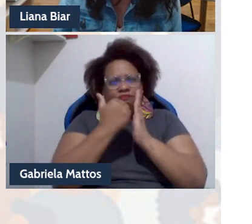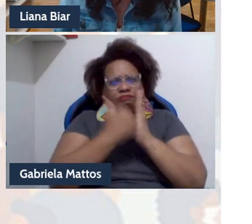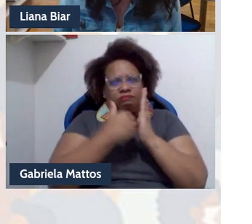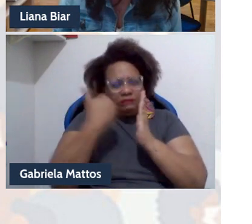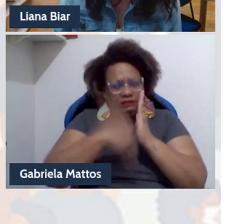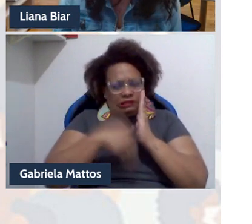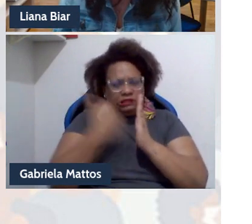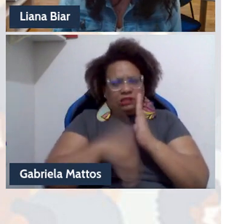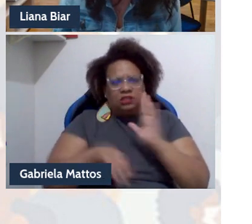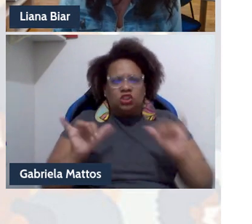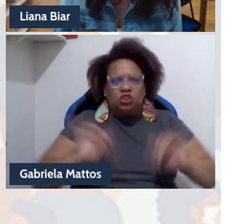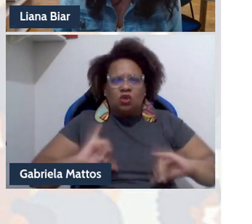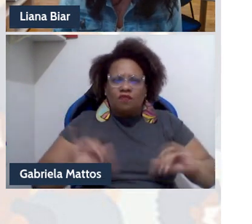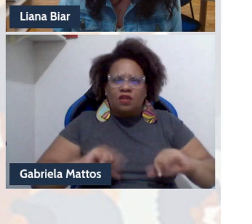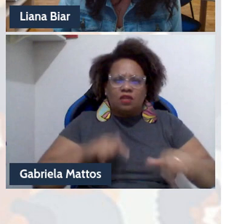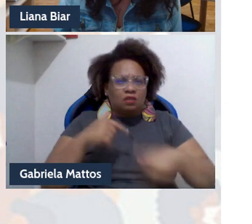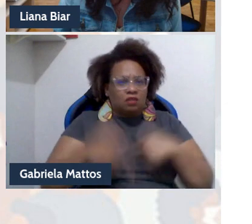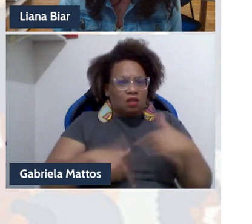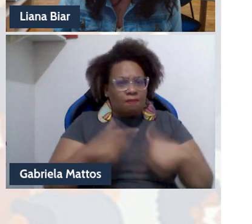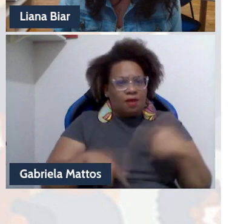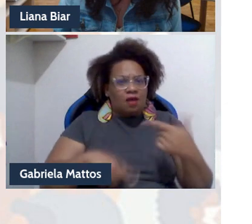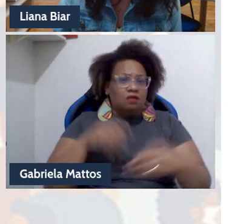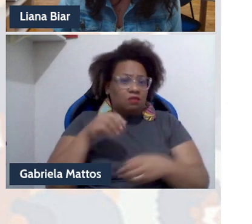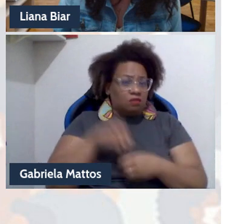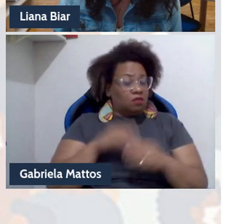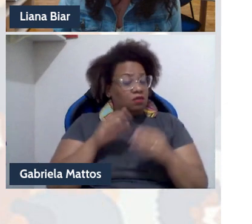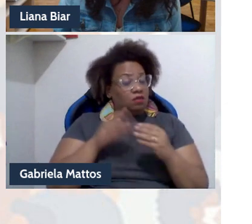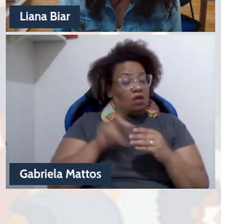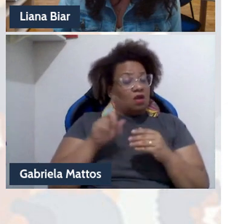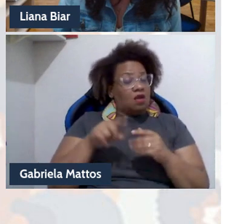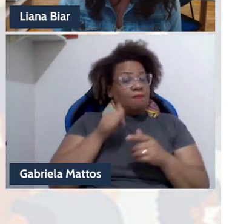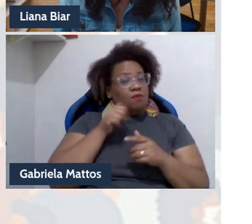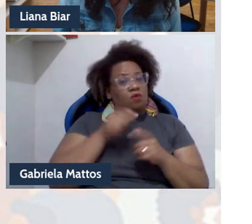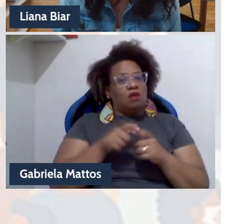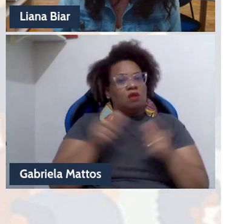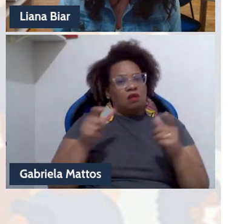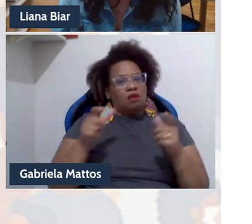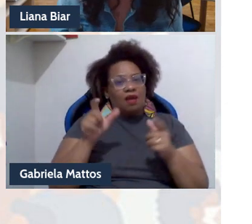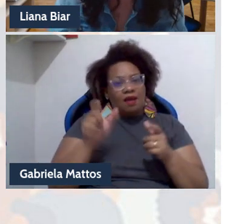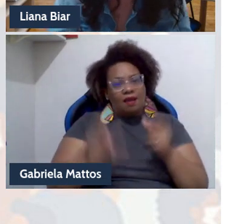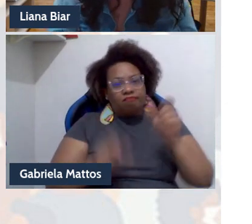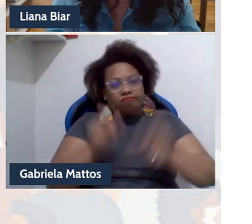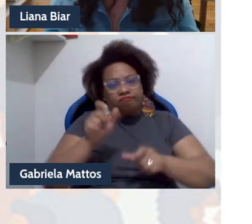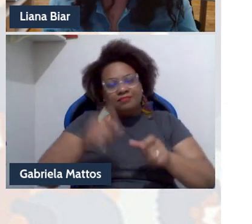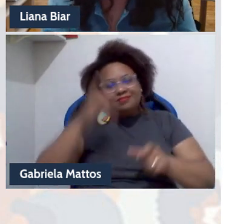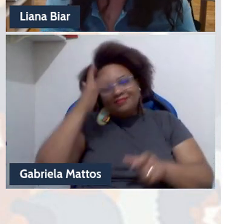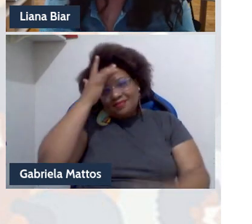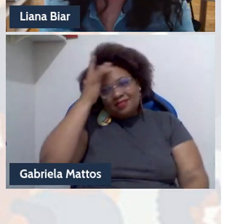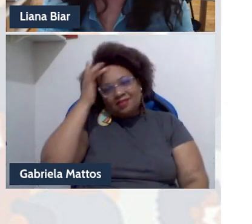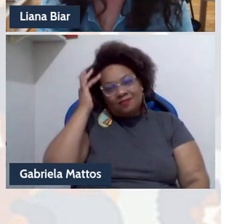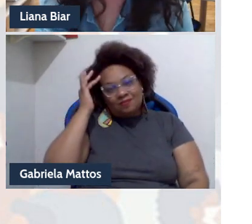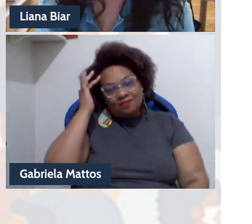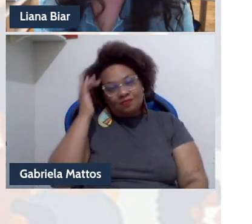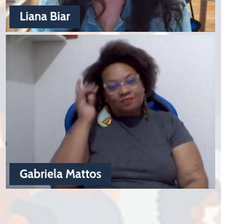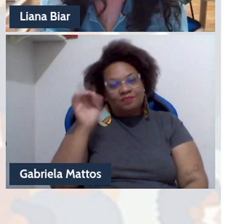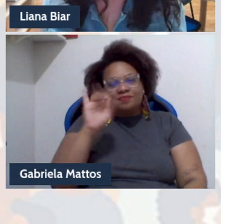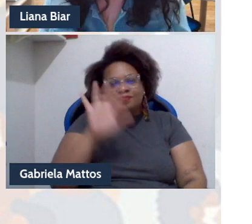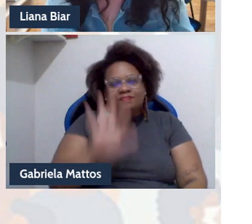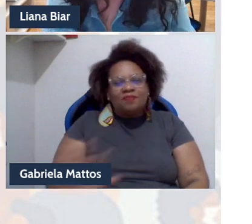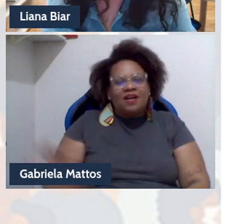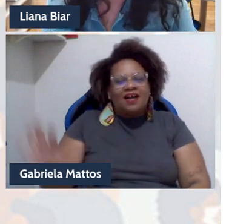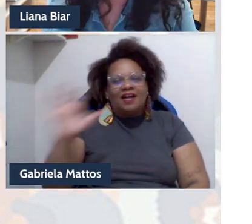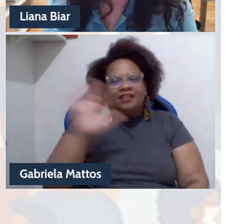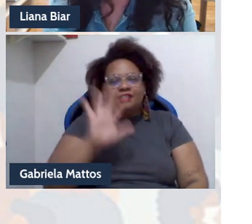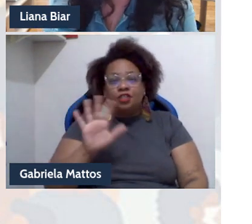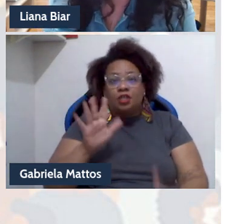o trabalho doméstico. Então, essas são as minhas personagens, né? Da paisagem, que é um